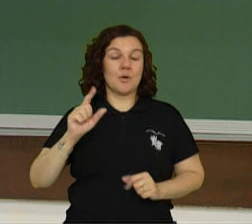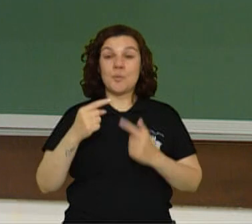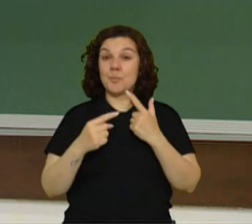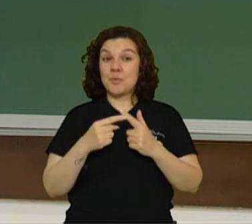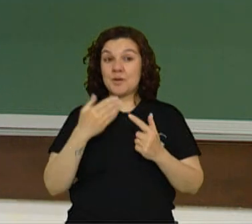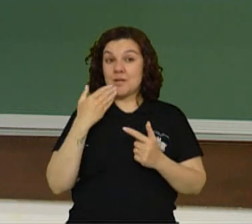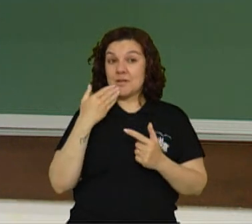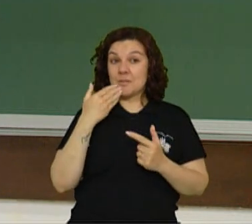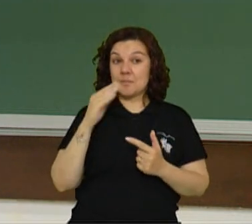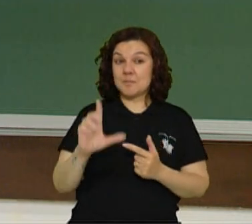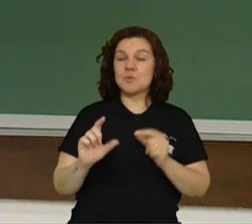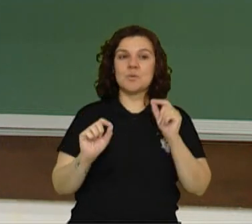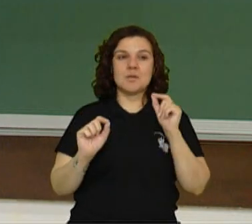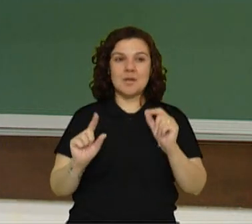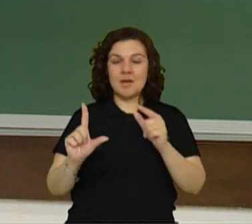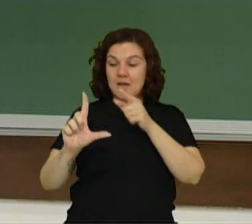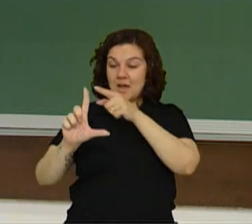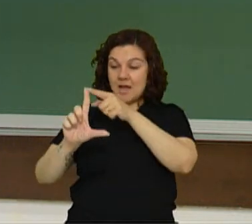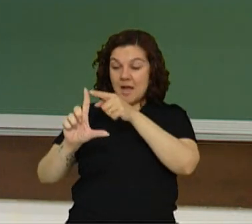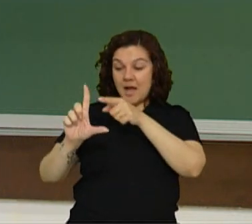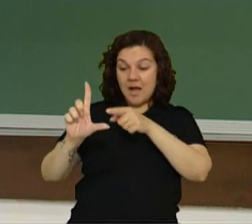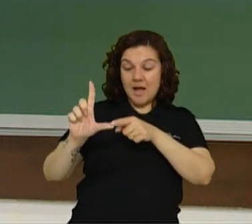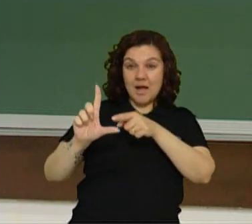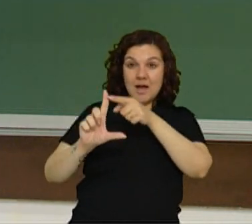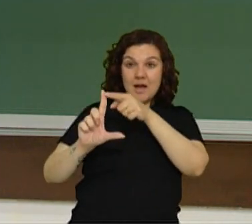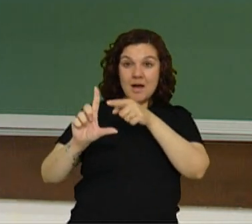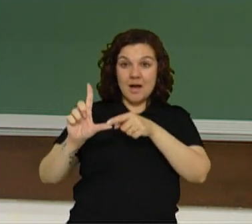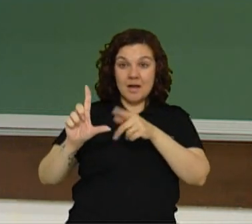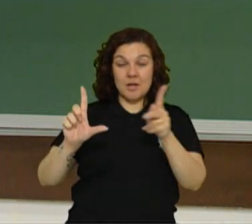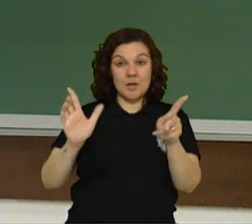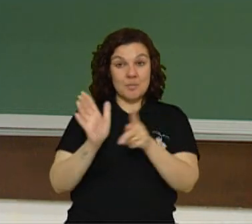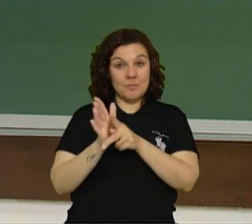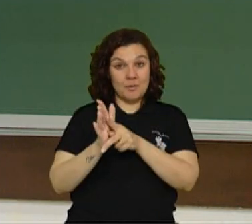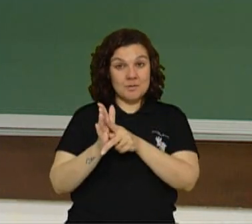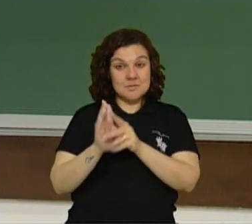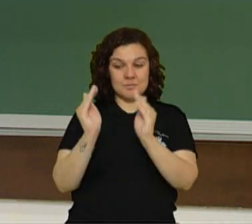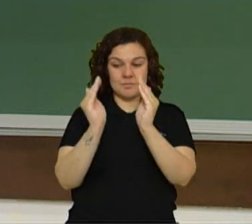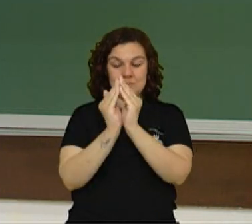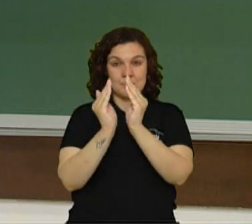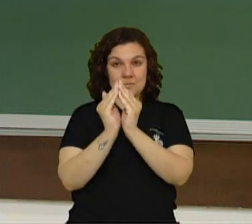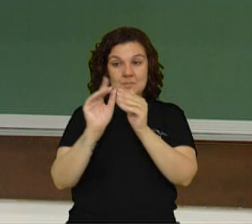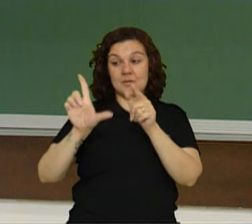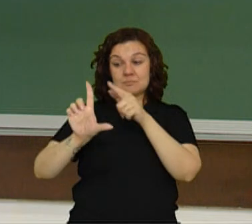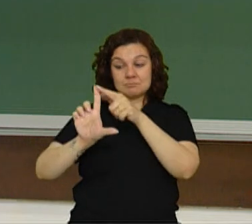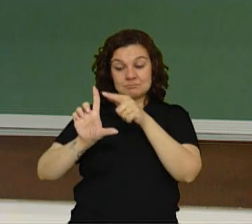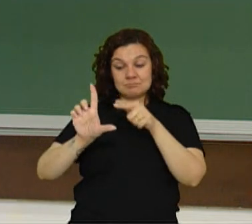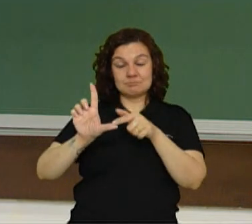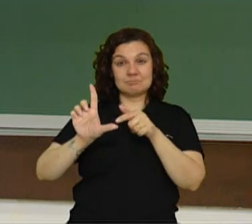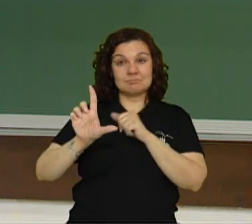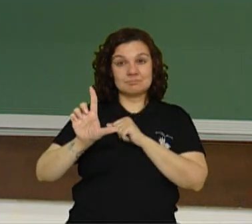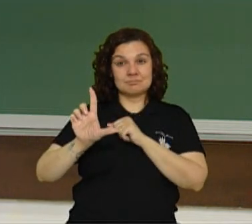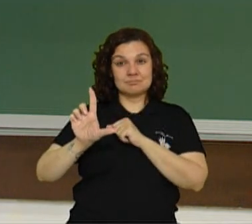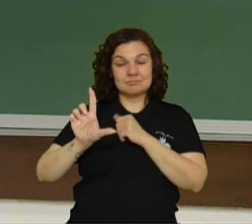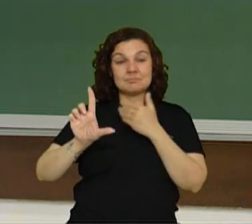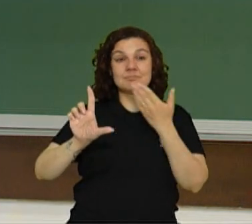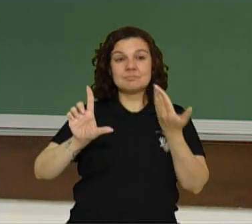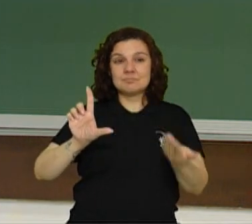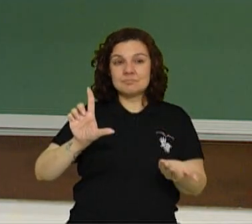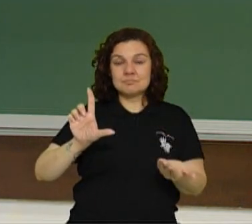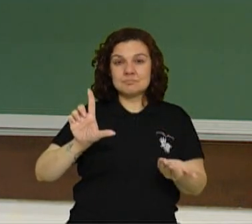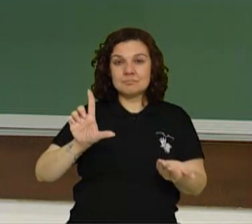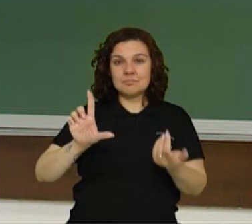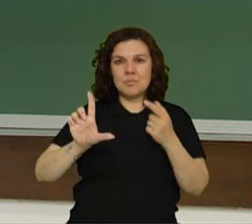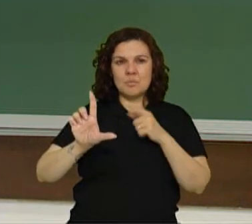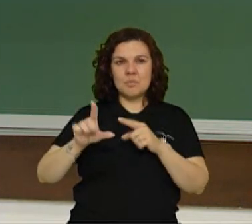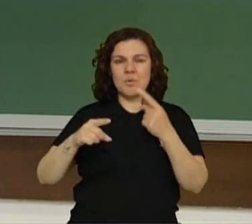pedindo a medida da aresta desse octaedro, do balãozinho. Para que serviu